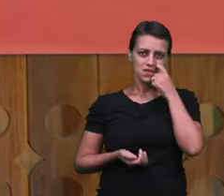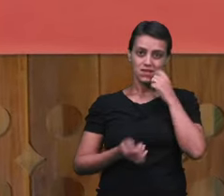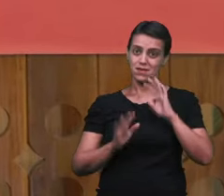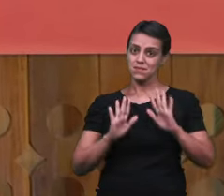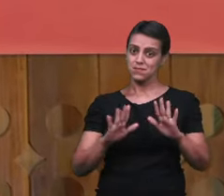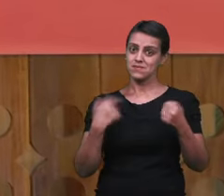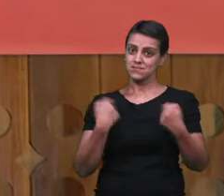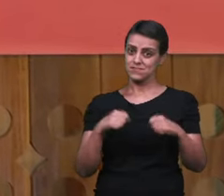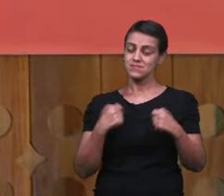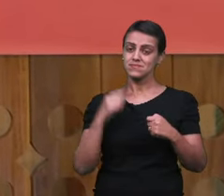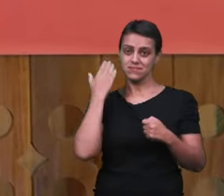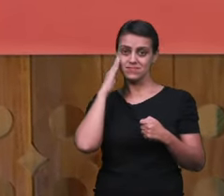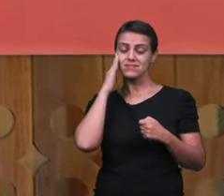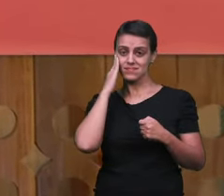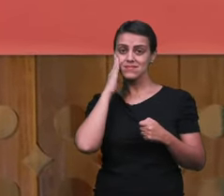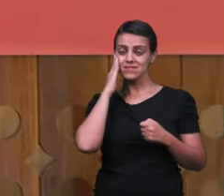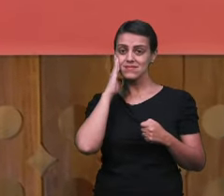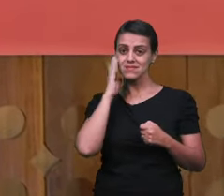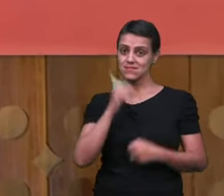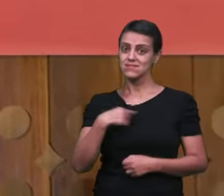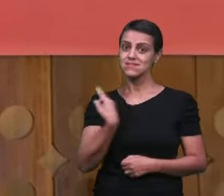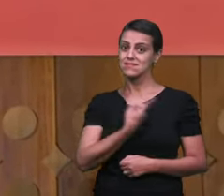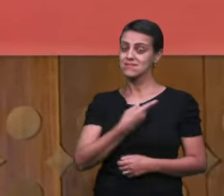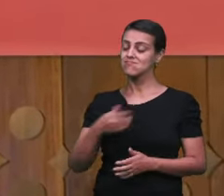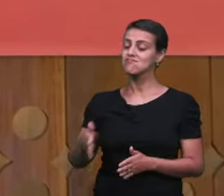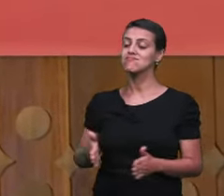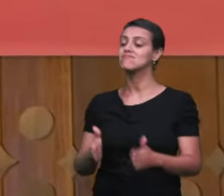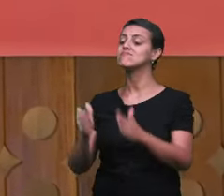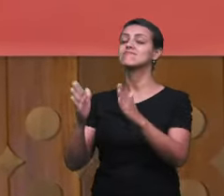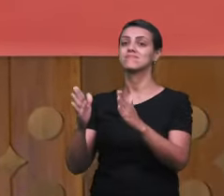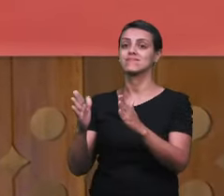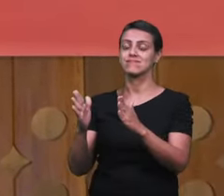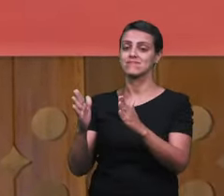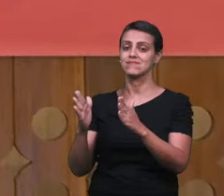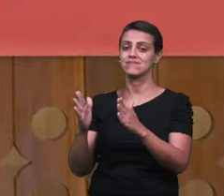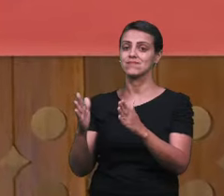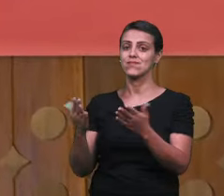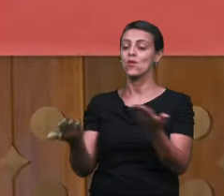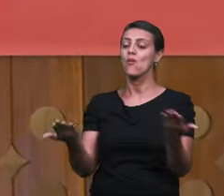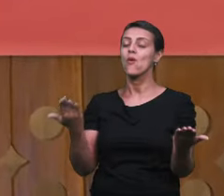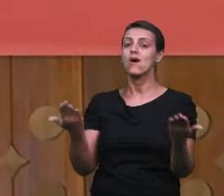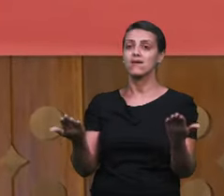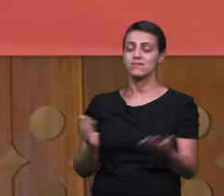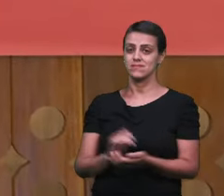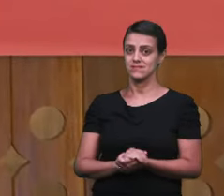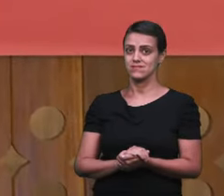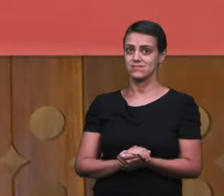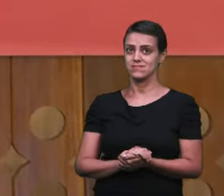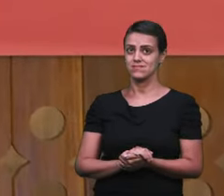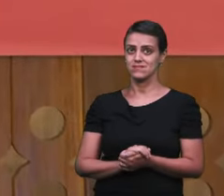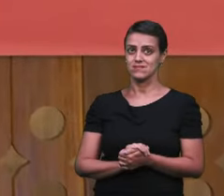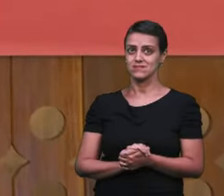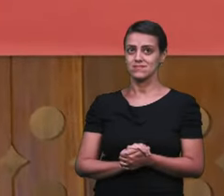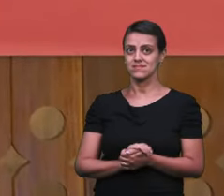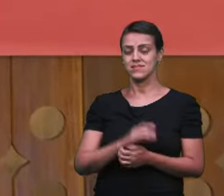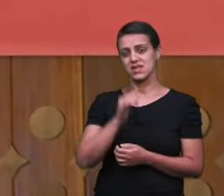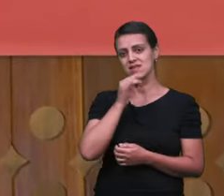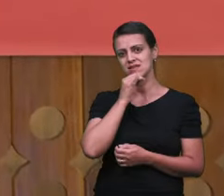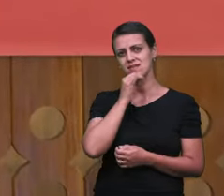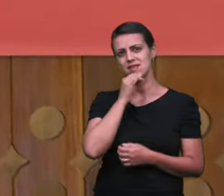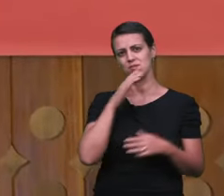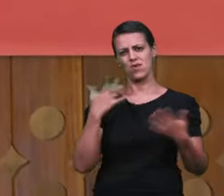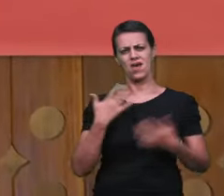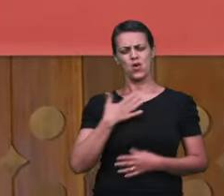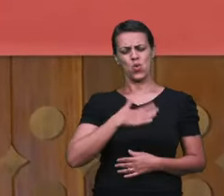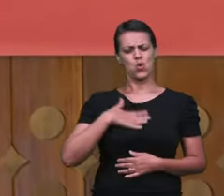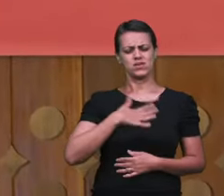temos que tomar rumo. Nós não podemos chegar aqui para censurar. Opa, eu gostei muito da mensagem, isso é